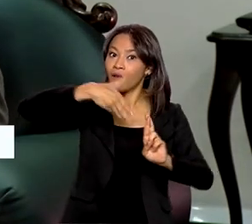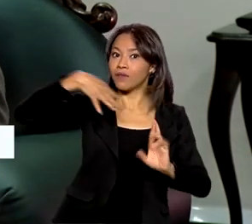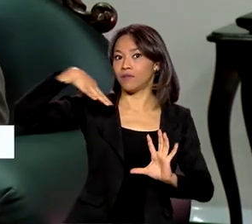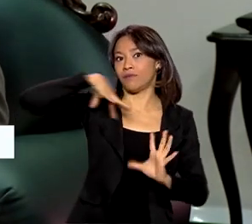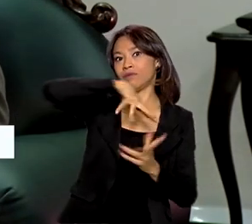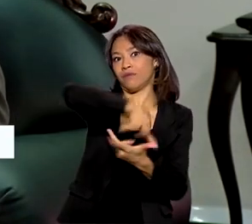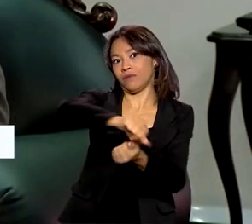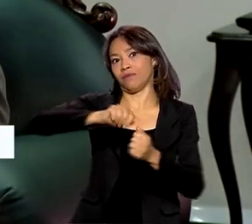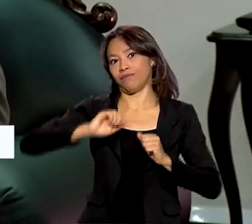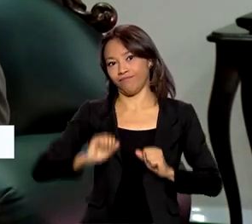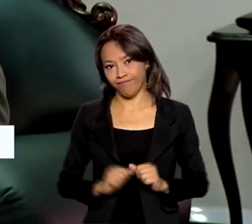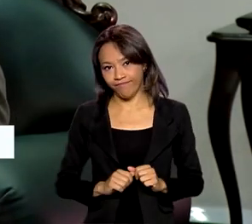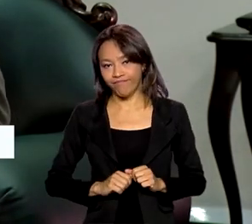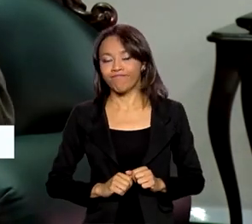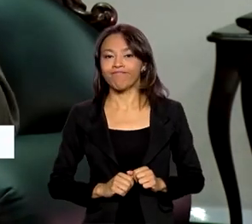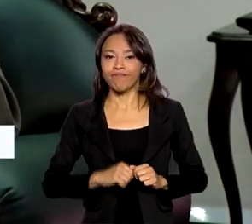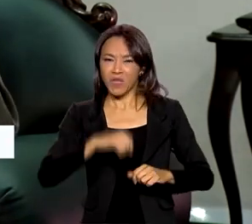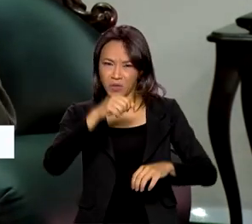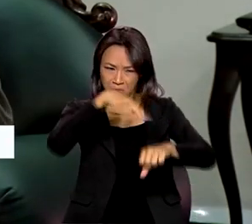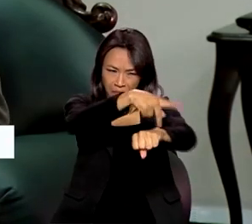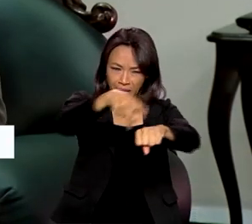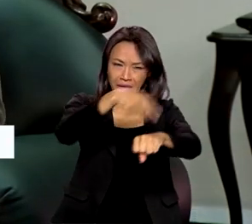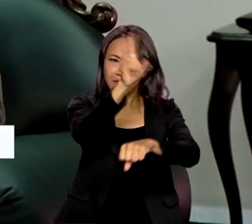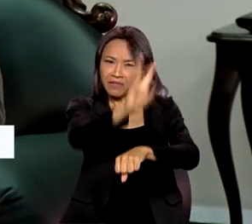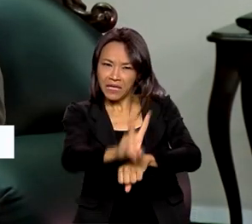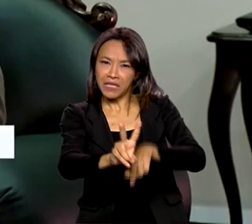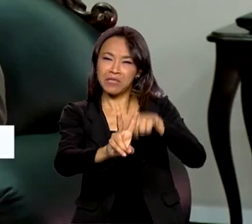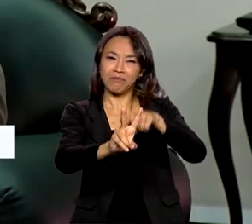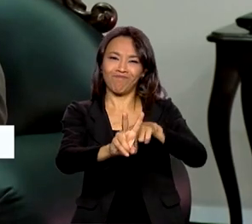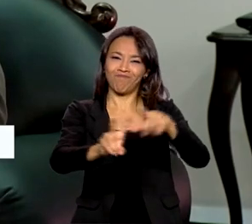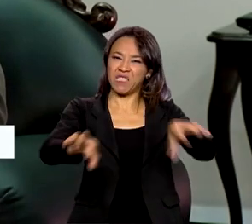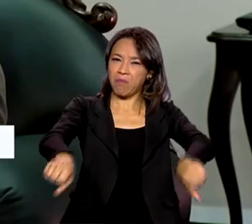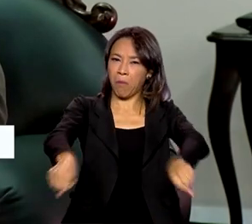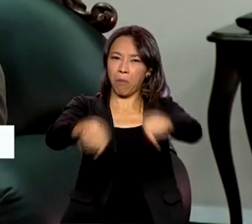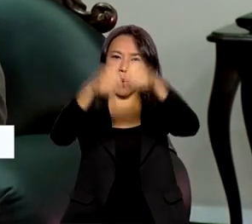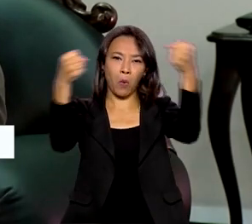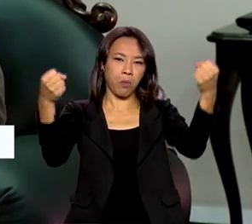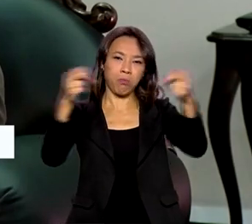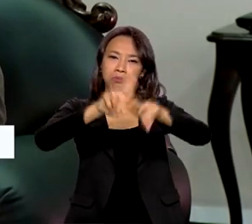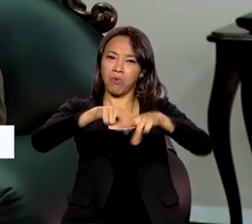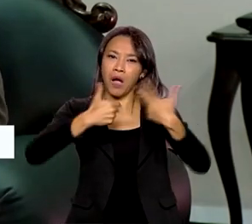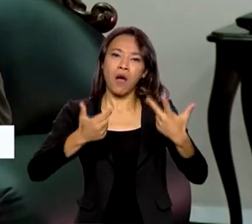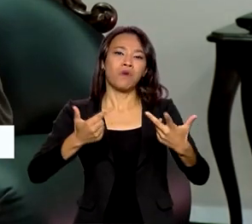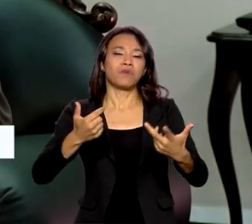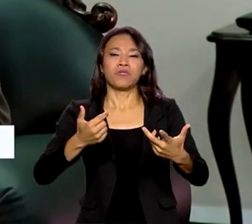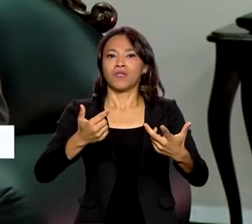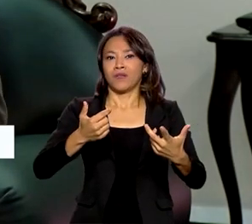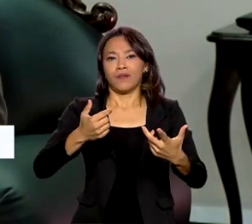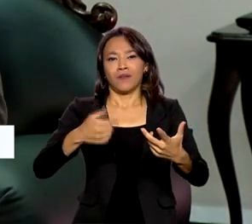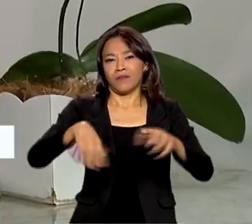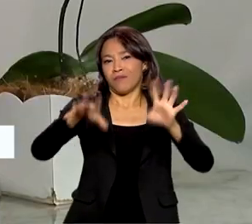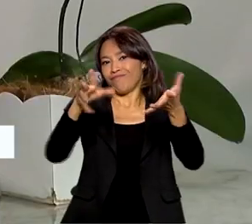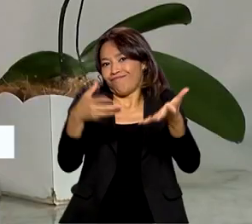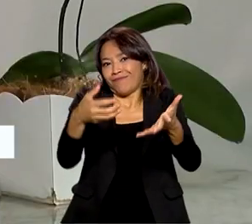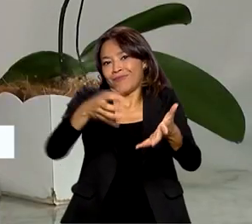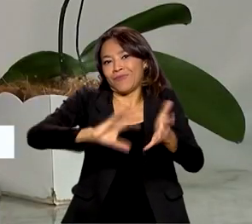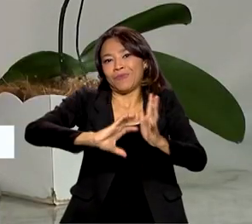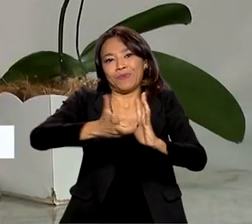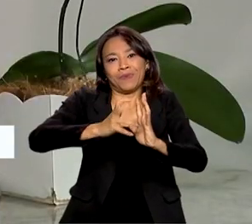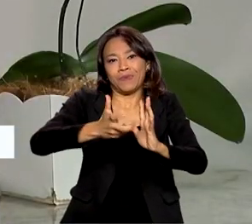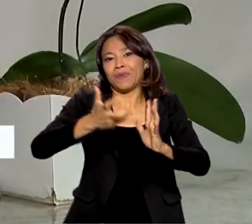país que ficou em frangalhos em razão de um sistema é deturpado que foi